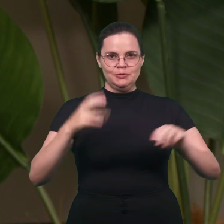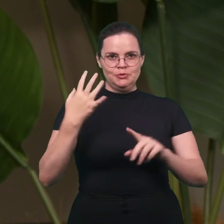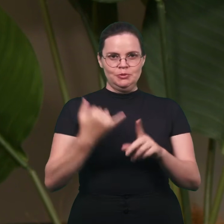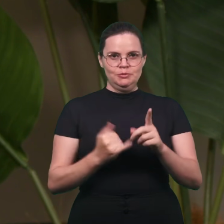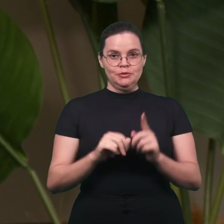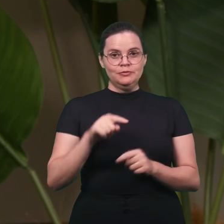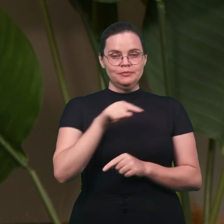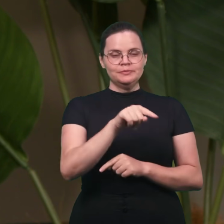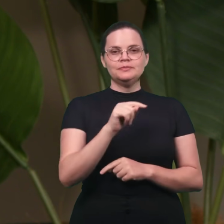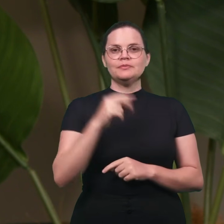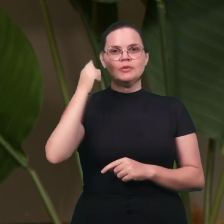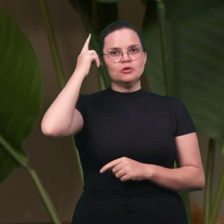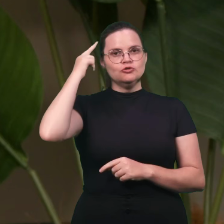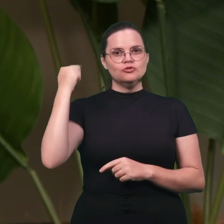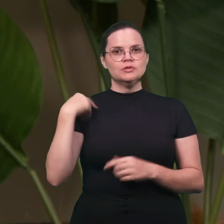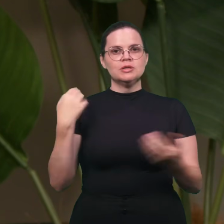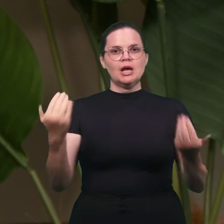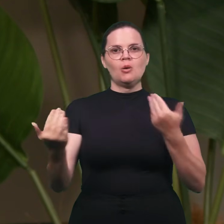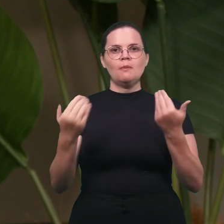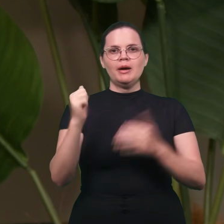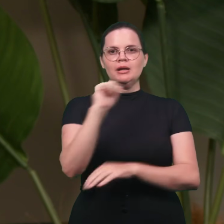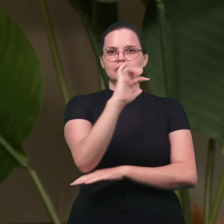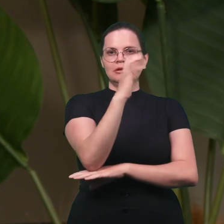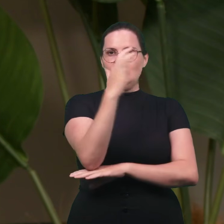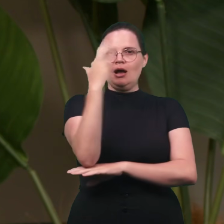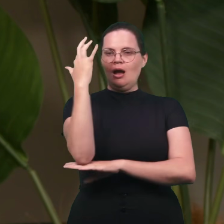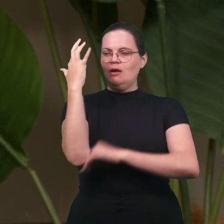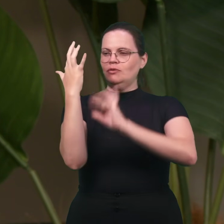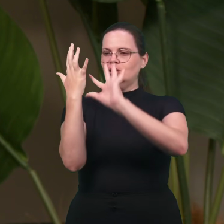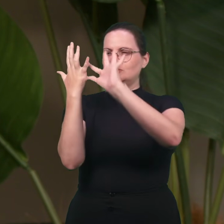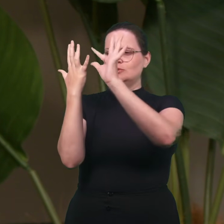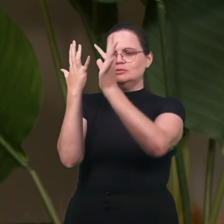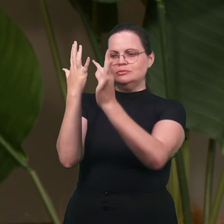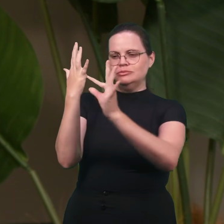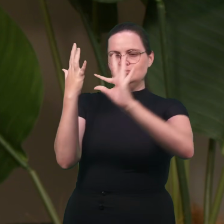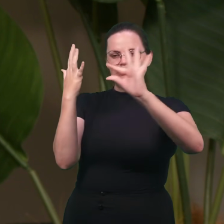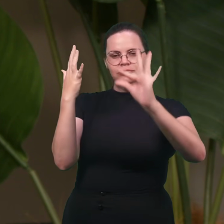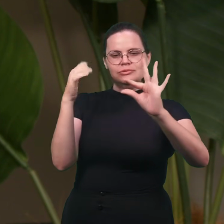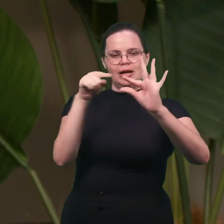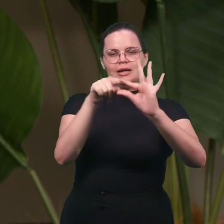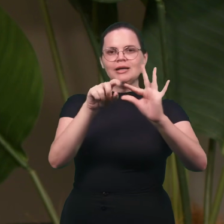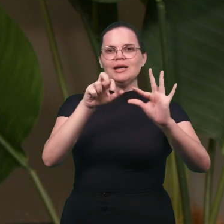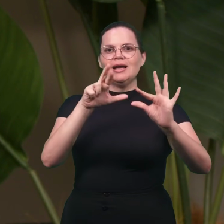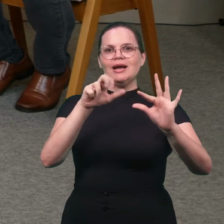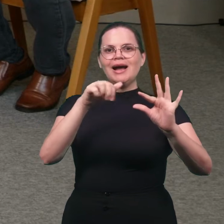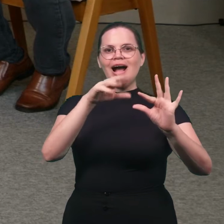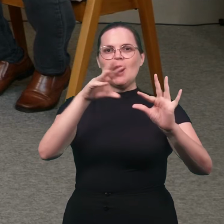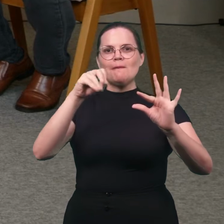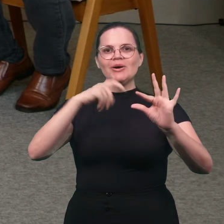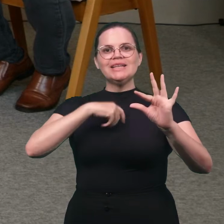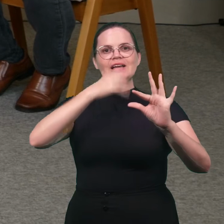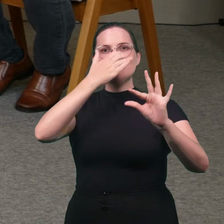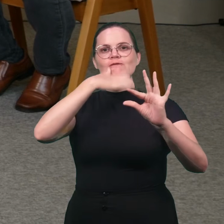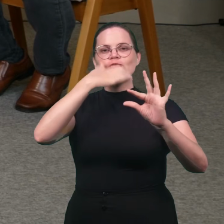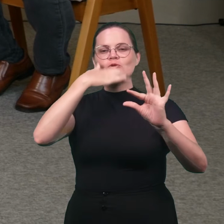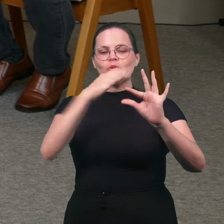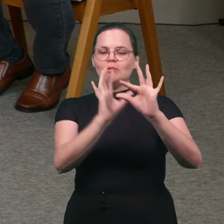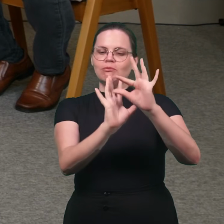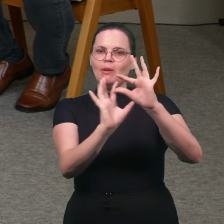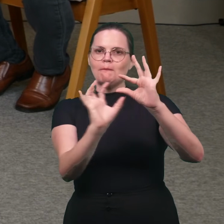José é comparado a um ramo frutífero. Pastor Arley, plantado junto à